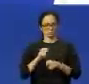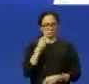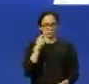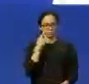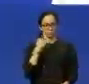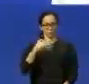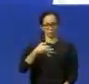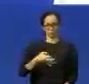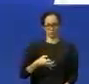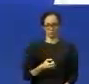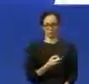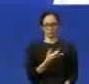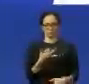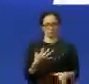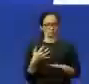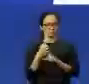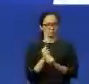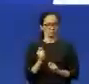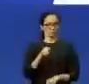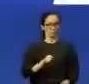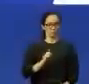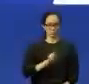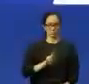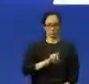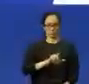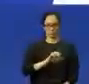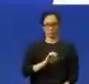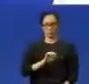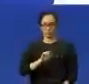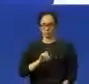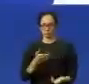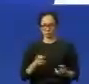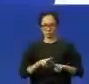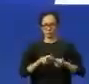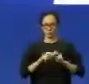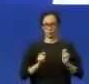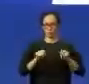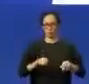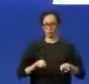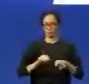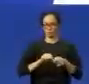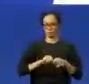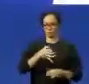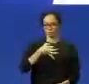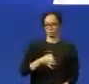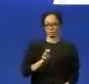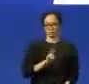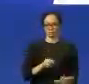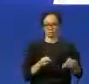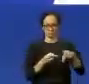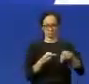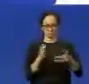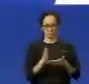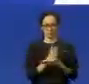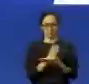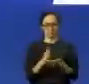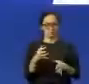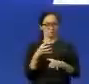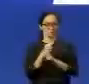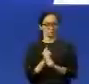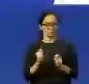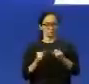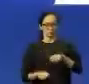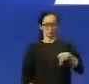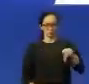exponencial, né? E aí cai numa inequação logarítmica. E aí você vai trabalhar com essa inequação logarítmica, vai isolar o n e vai concluir que esse n tem que